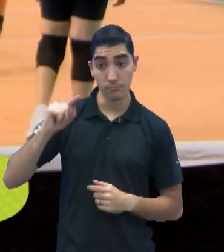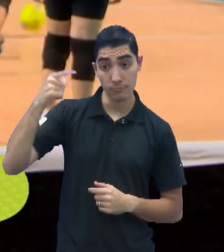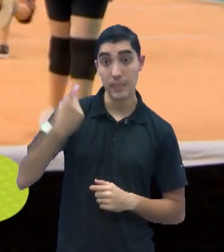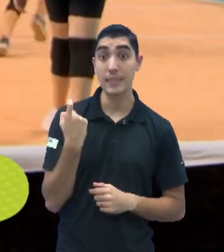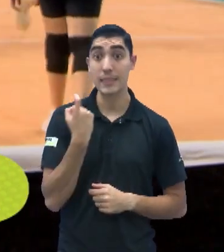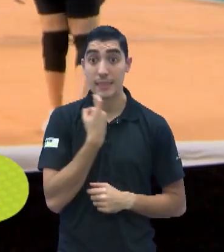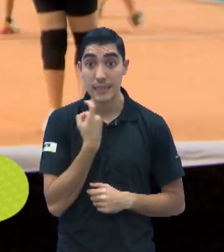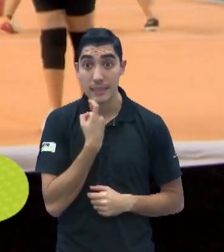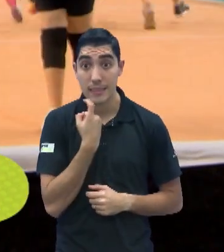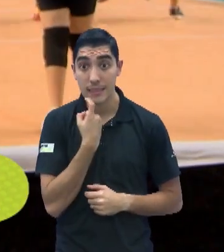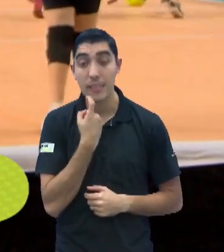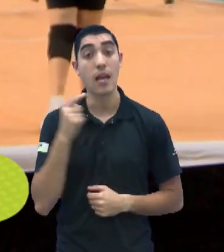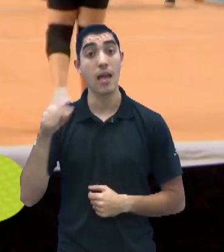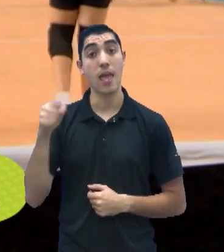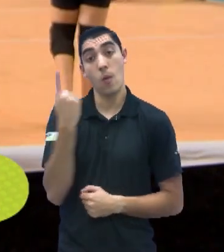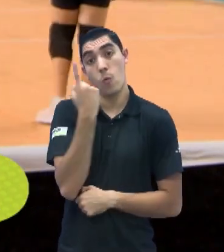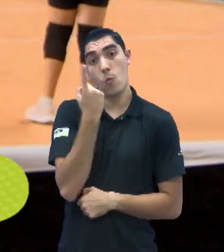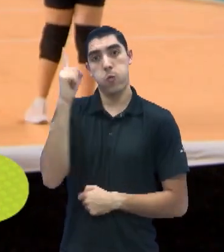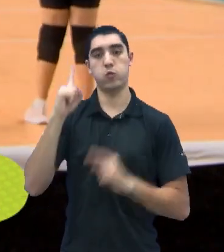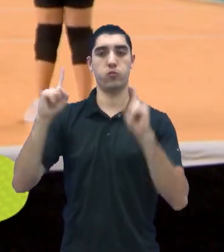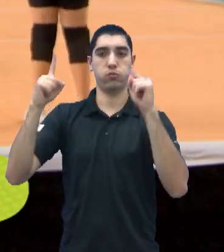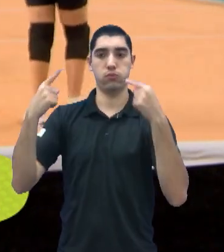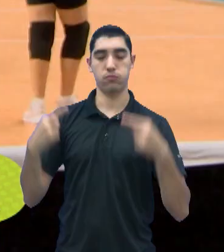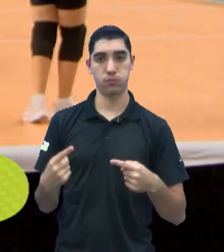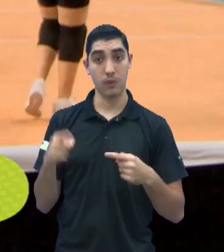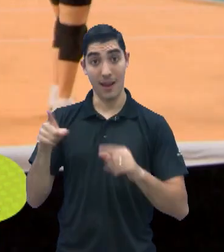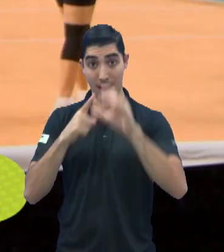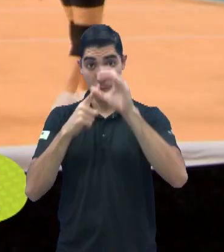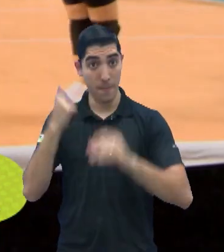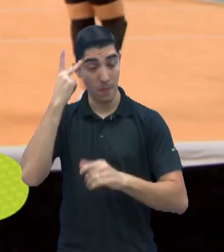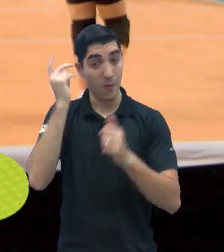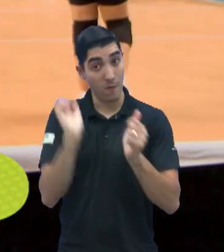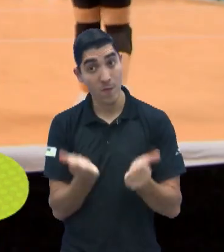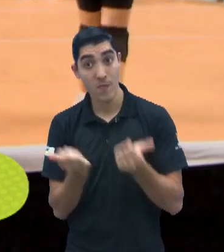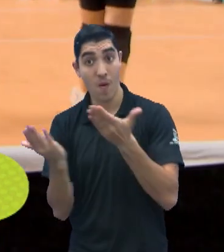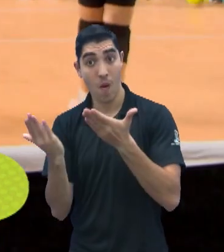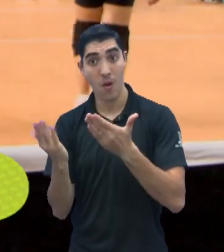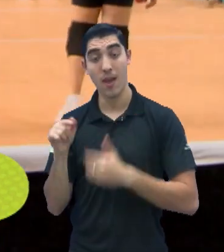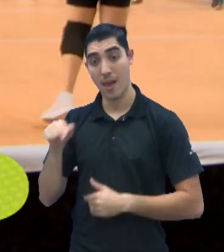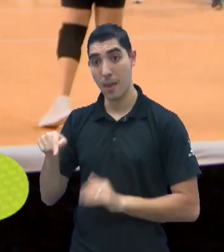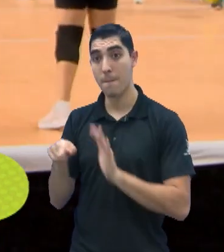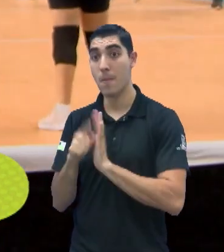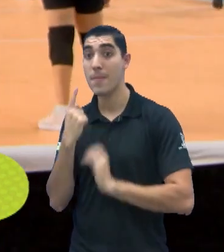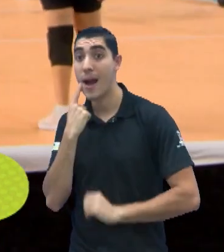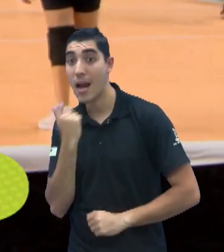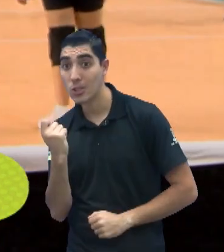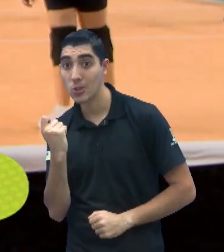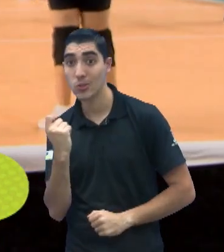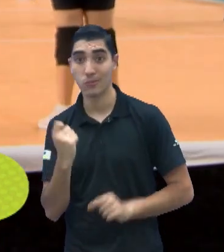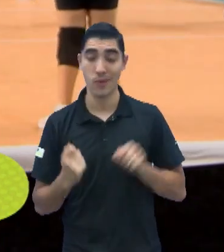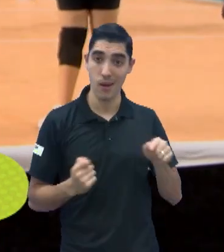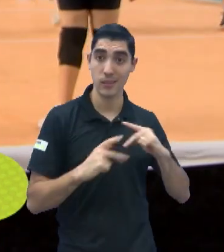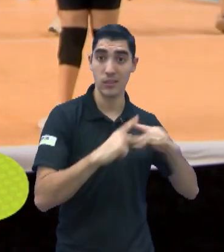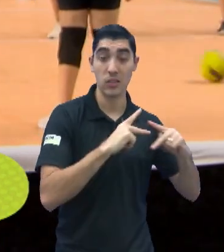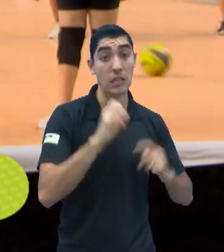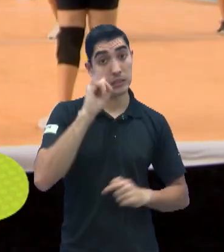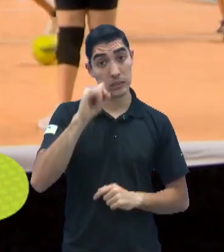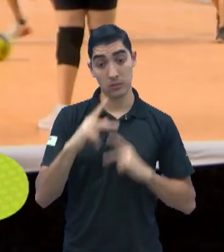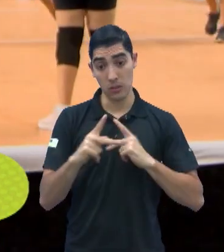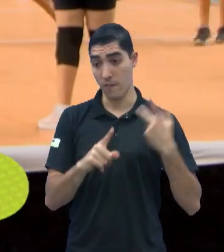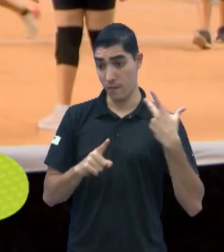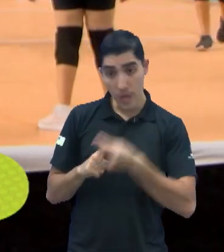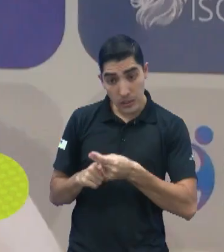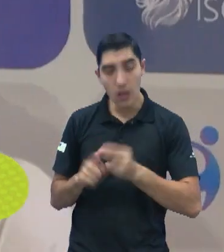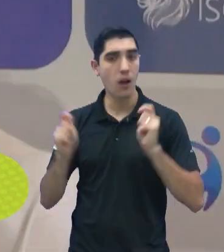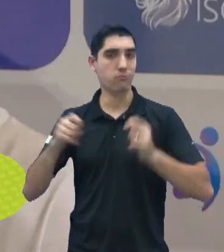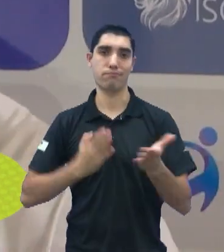a equipe encerra sua participação na primeira fase fora de casa, contra o Atibaia. E a conta é simples, vencer lá para se